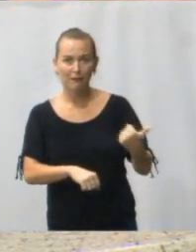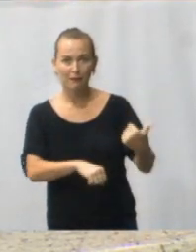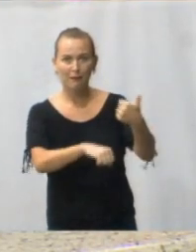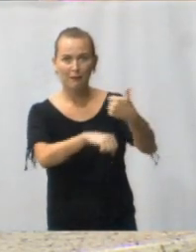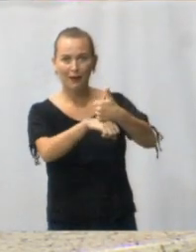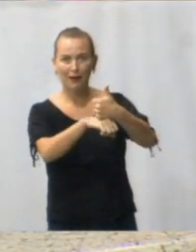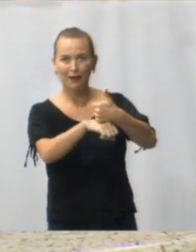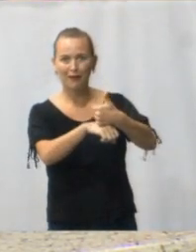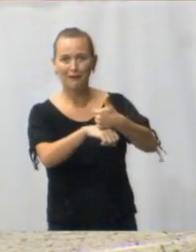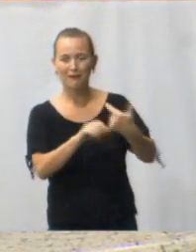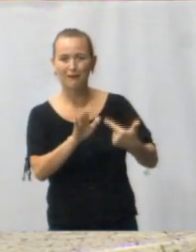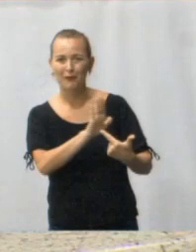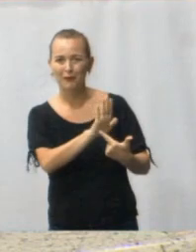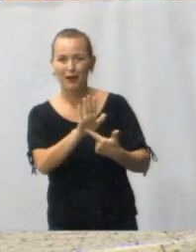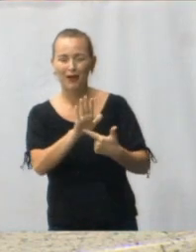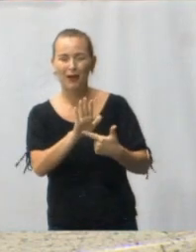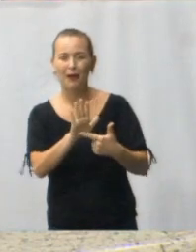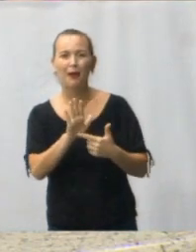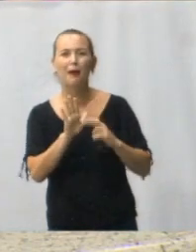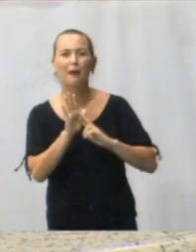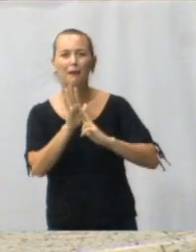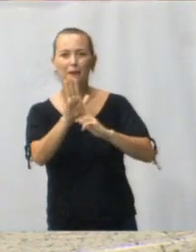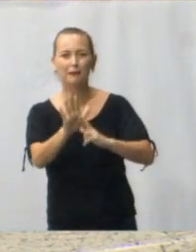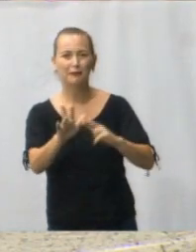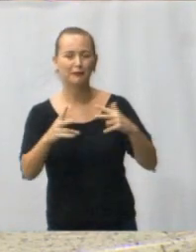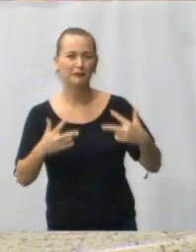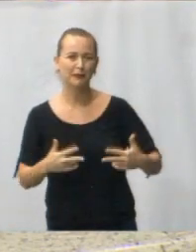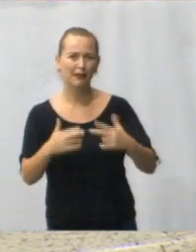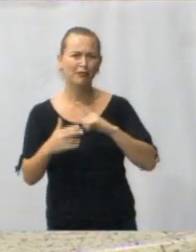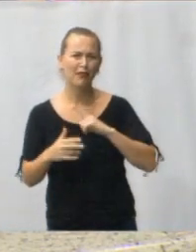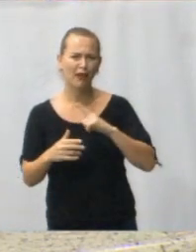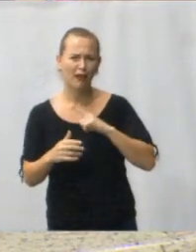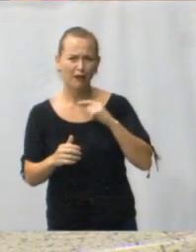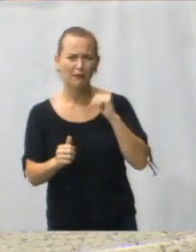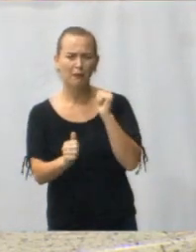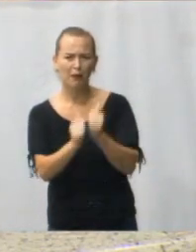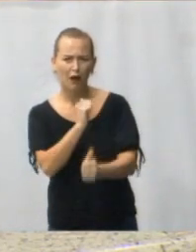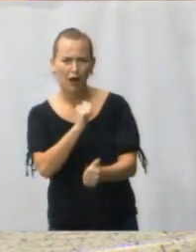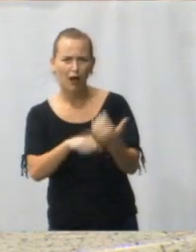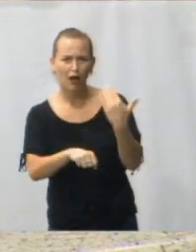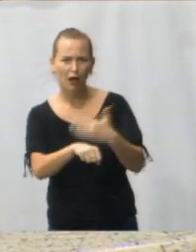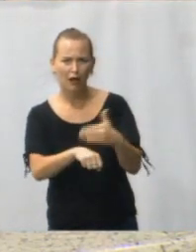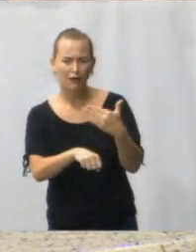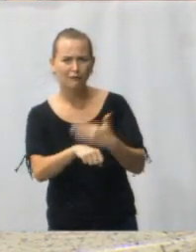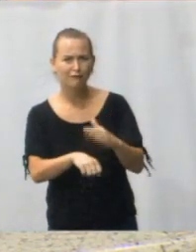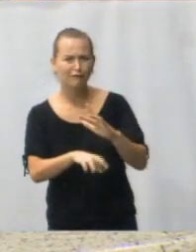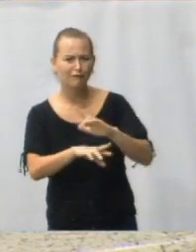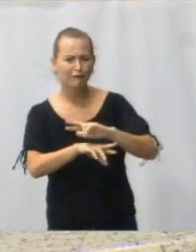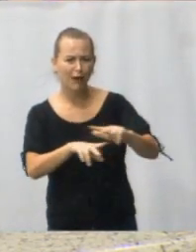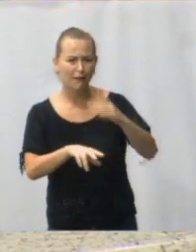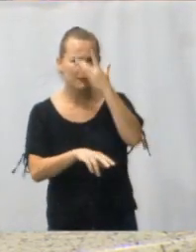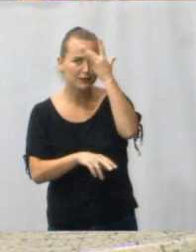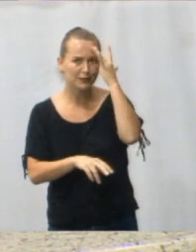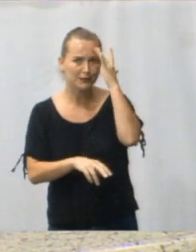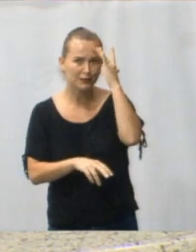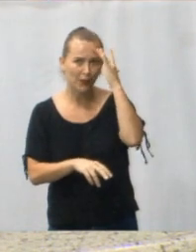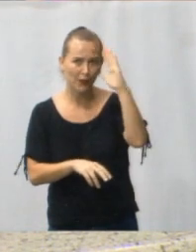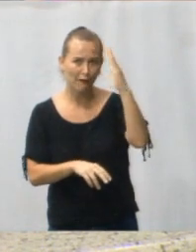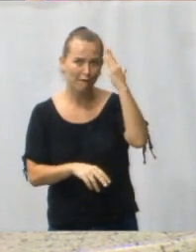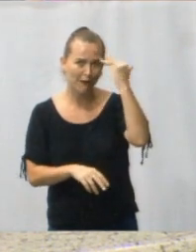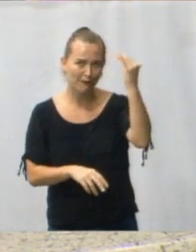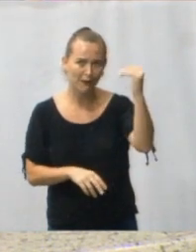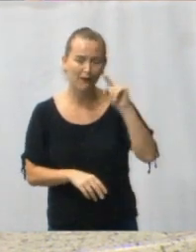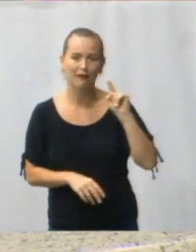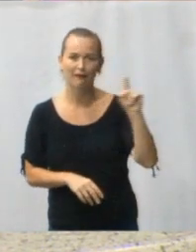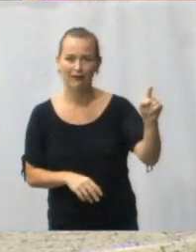Pedro que tem excelentes atletas e várias pessoas que se destacam. Então, parabéns ao Clube Racing, o titular, que saiu campeão da